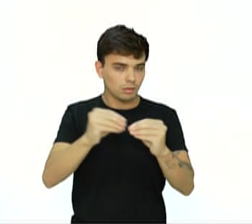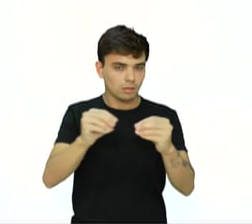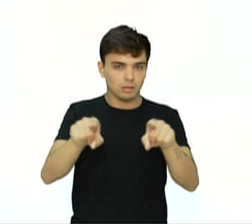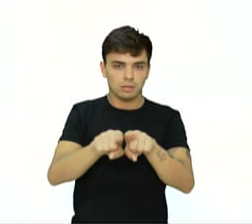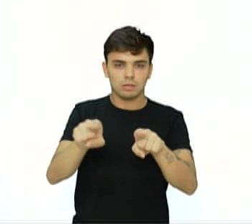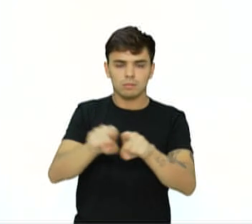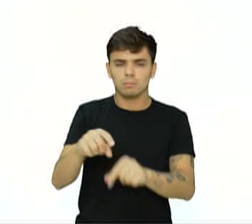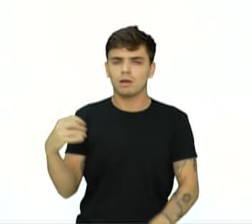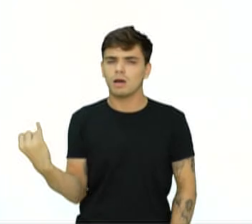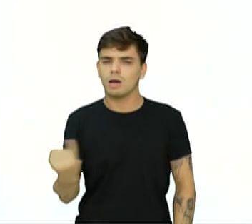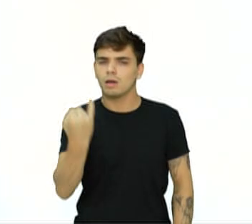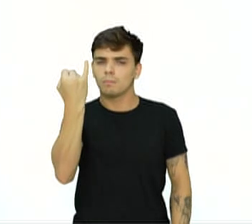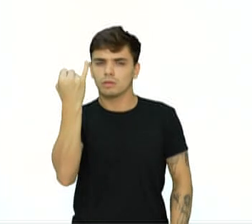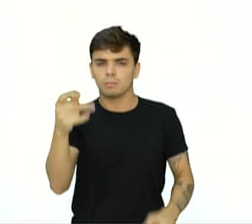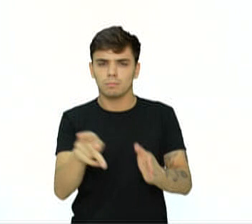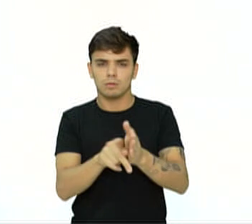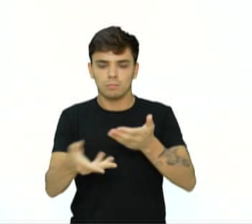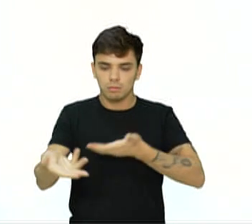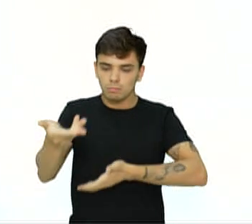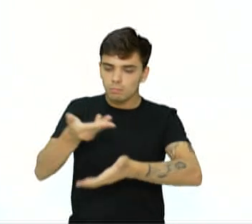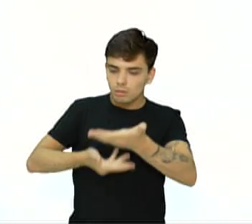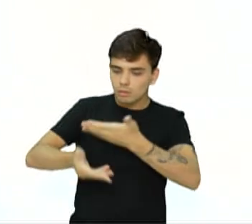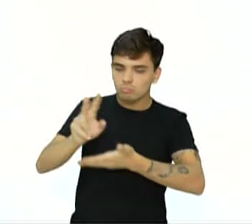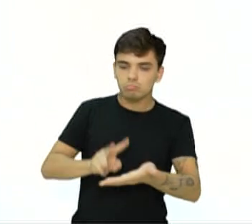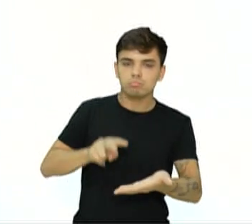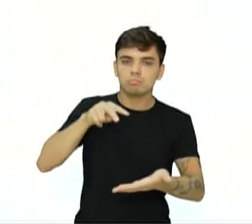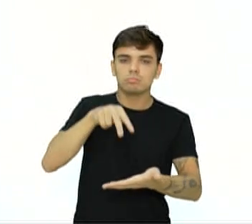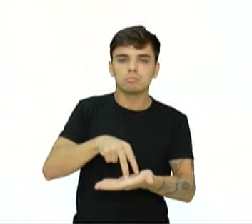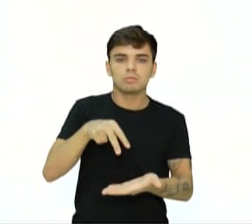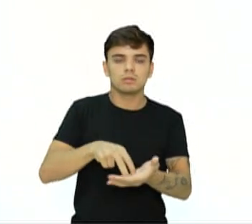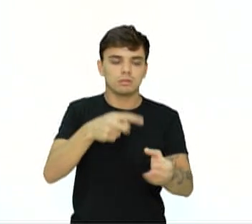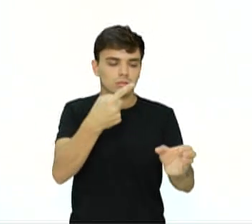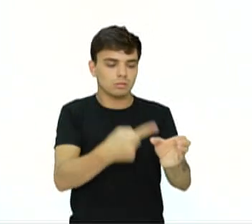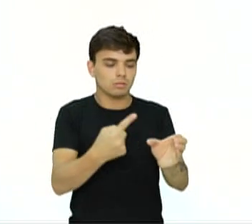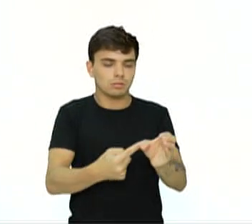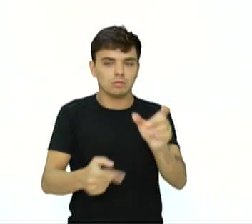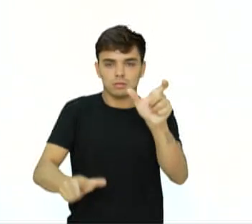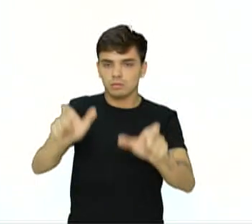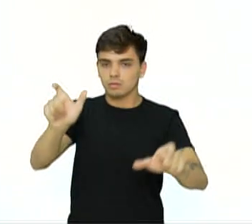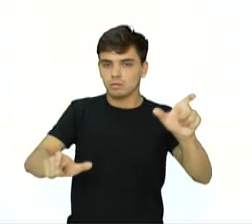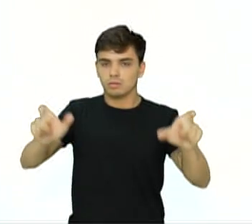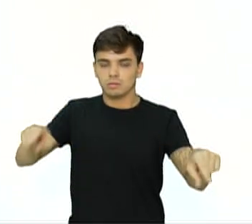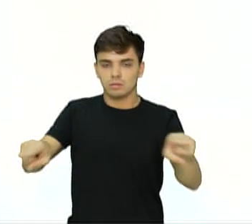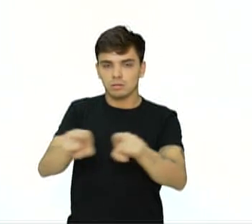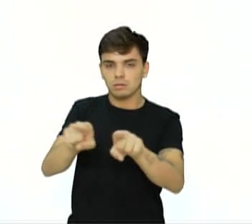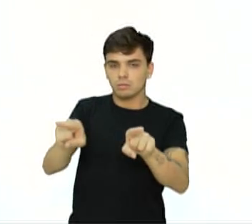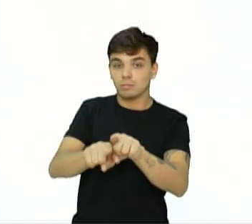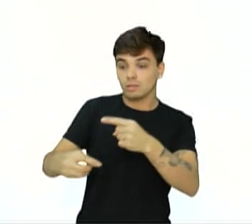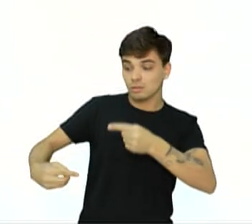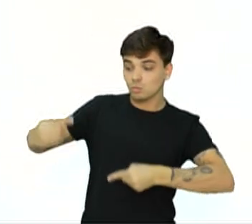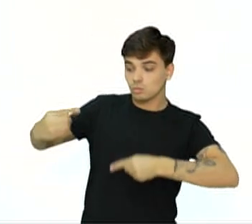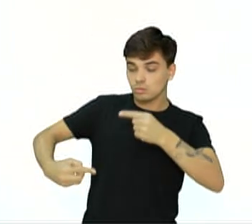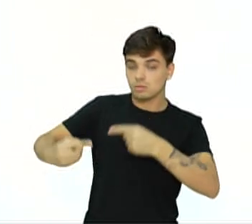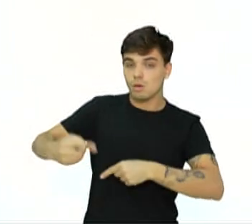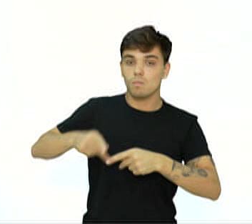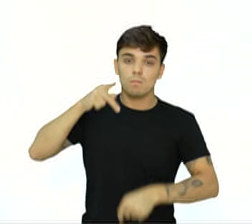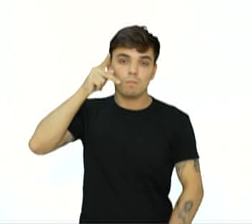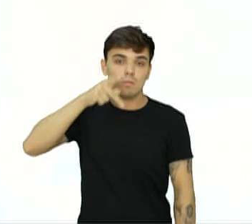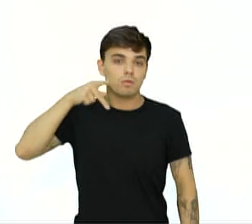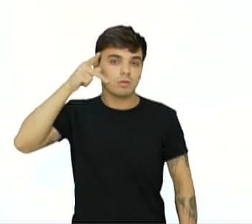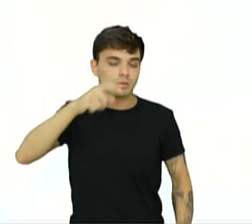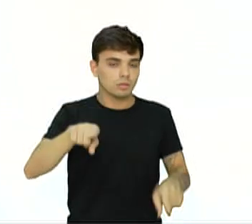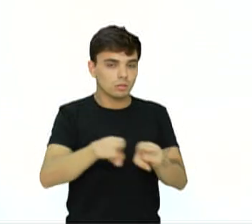a importância da participação ativa dos cidadãos nas discussões políticas